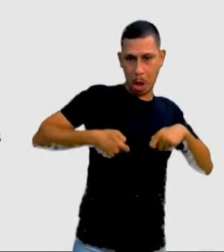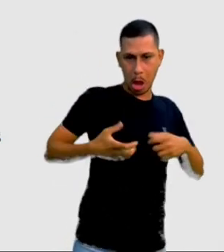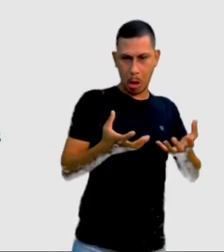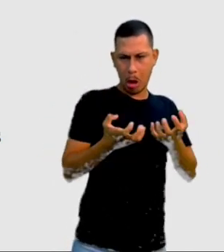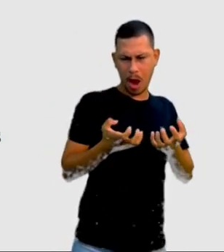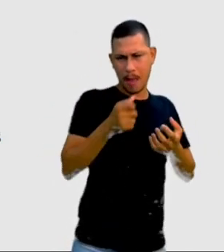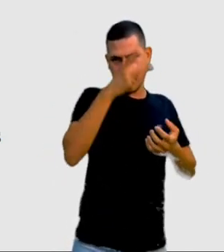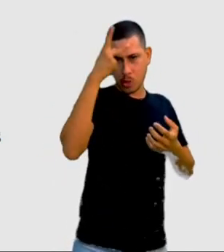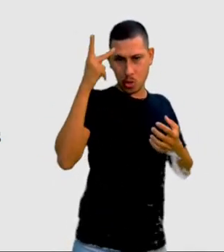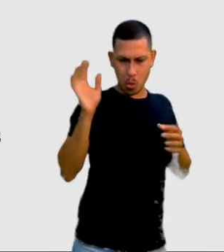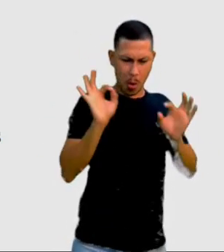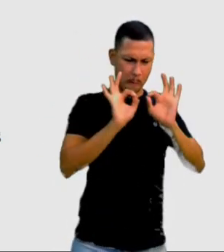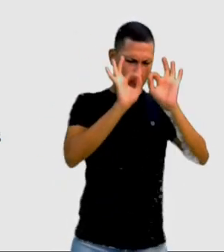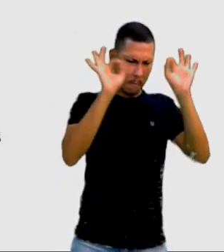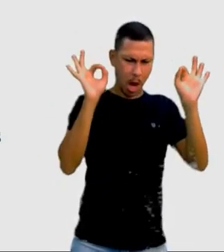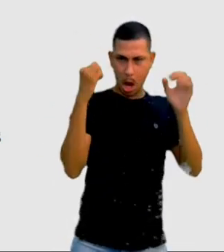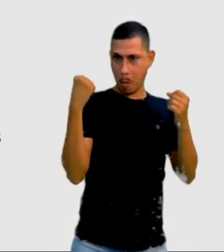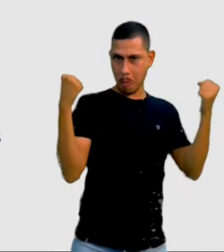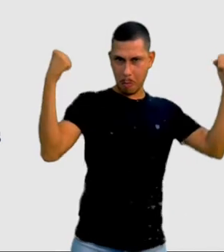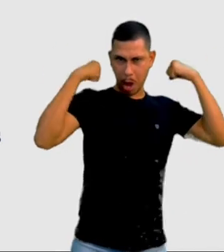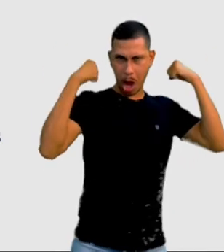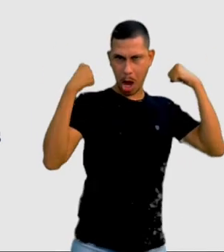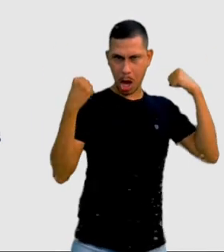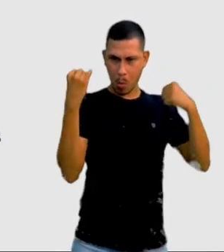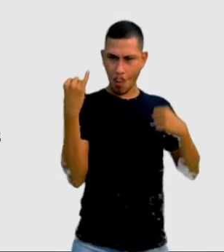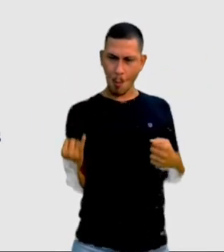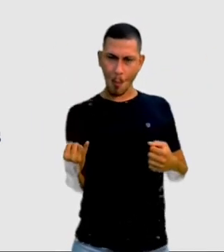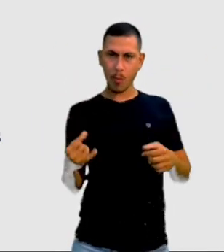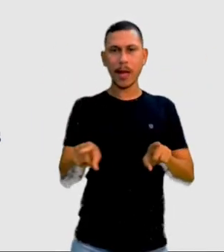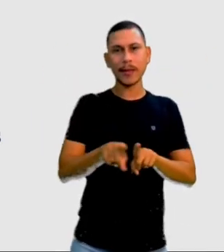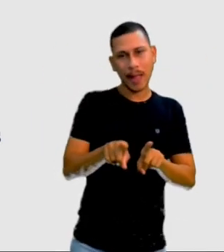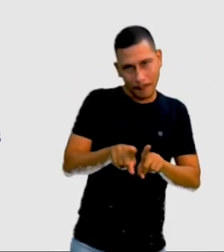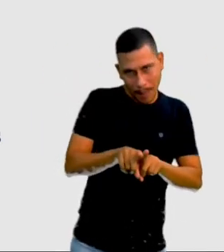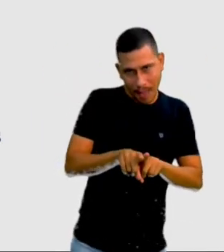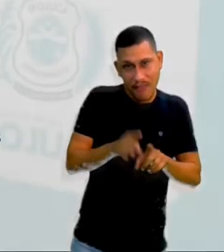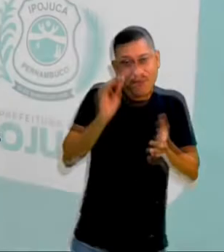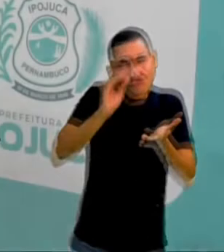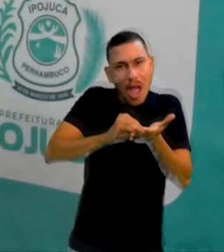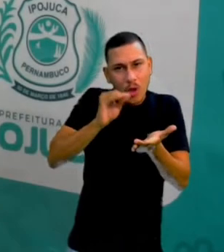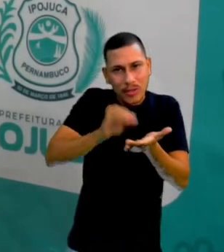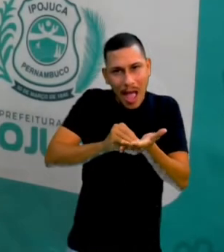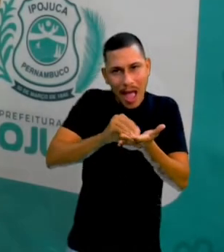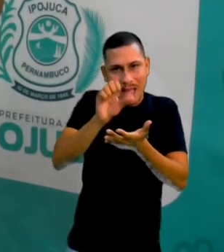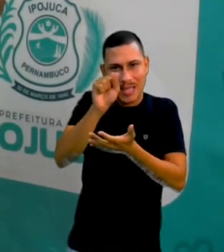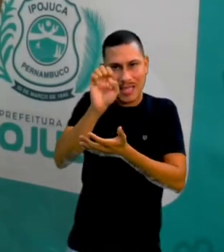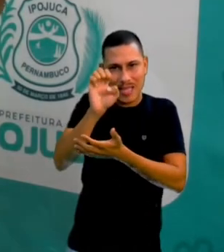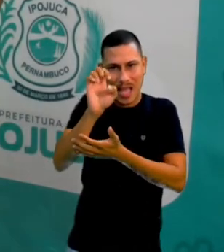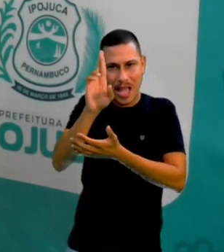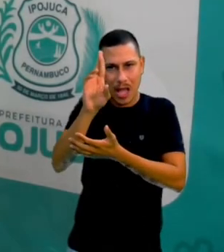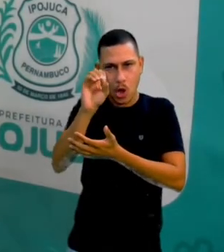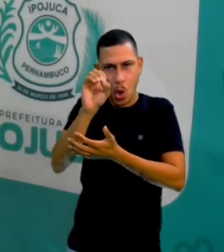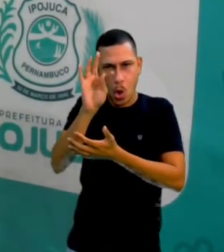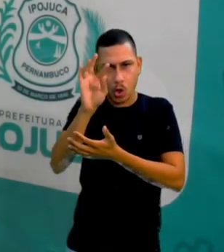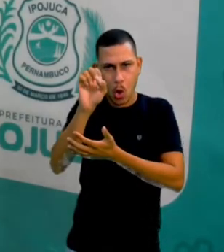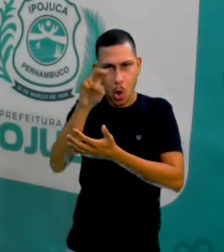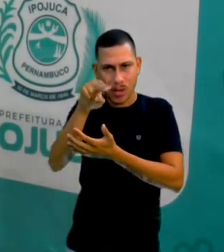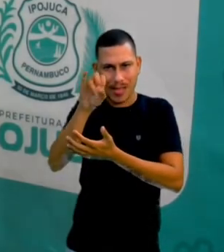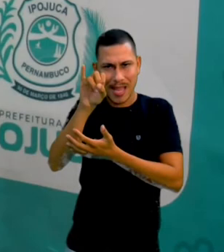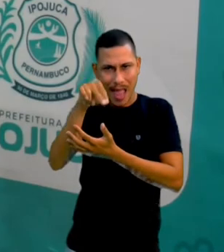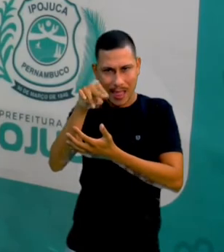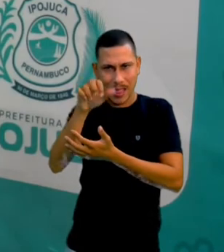E também a deficiência de serotonina no cérebro, que vai fazendo que a pessoa busque